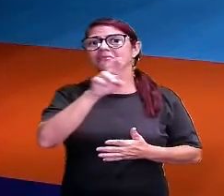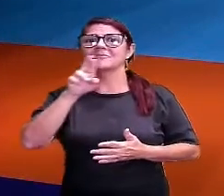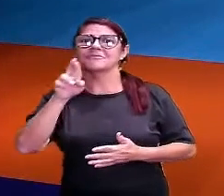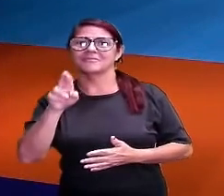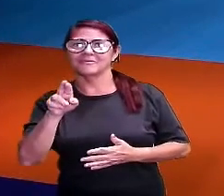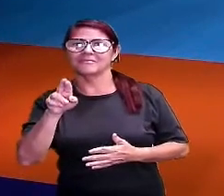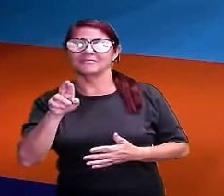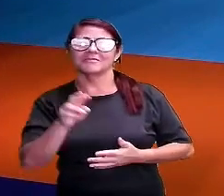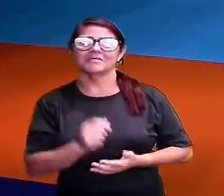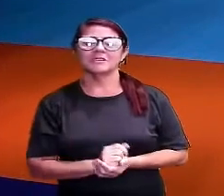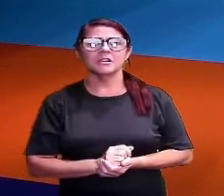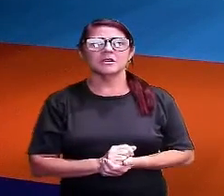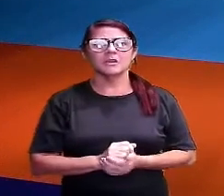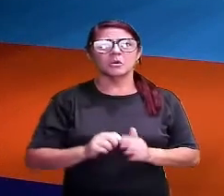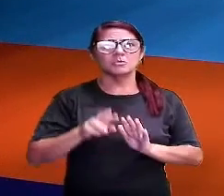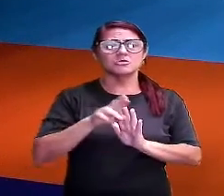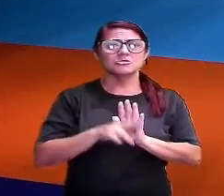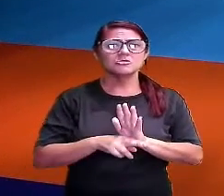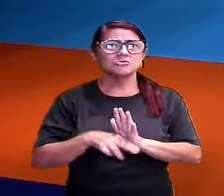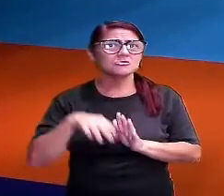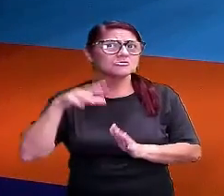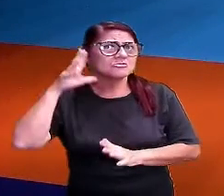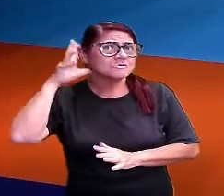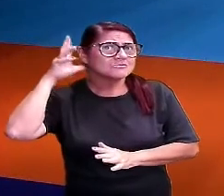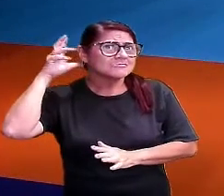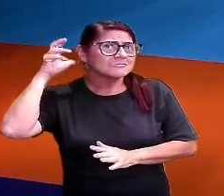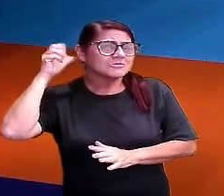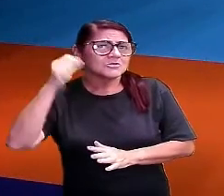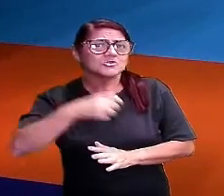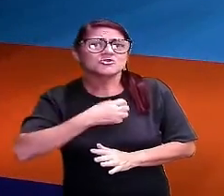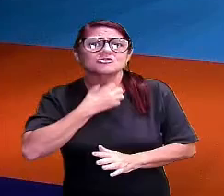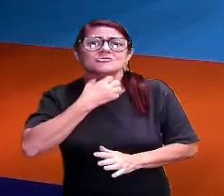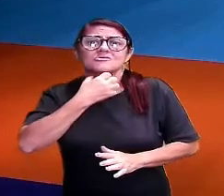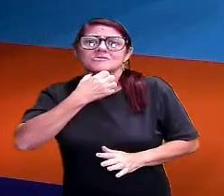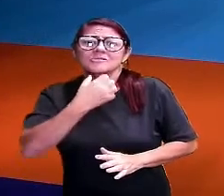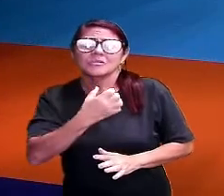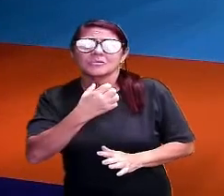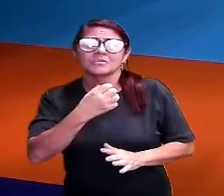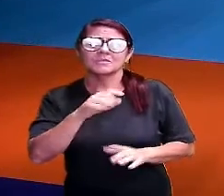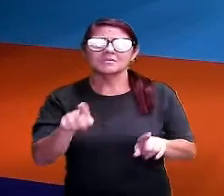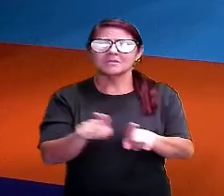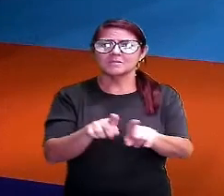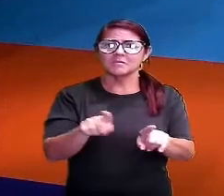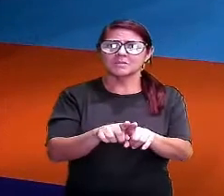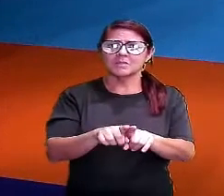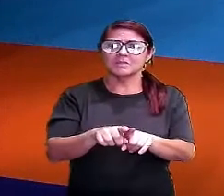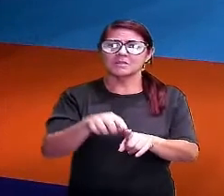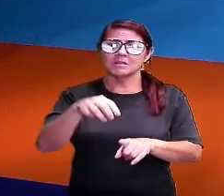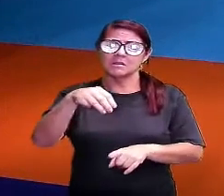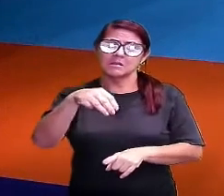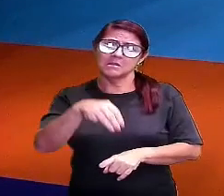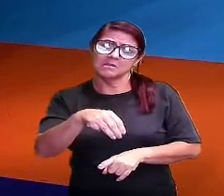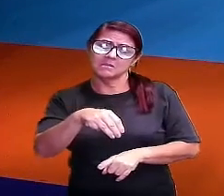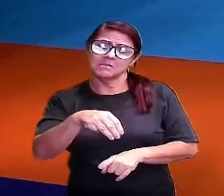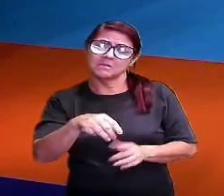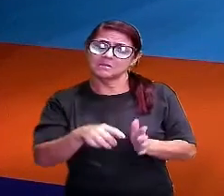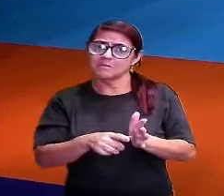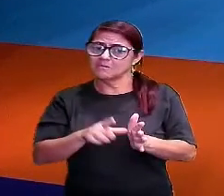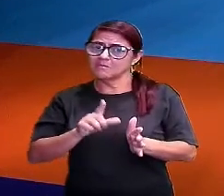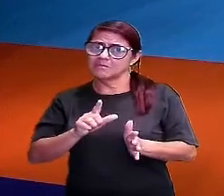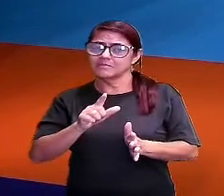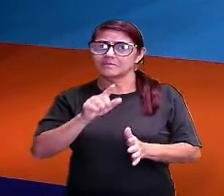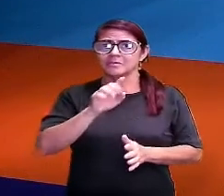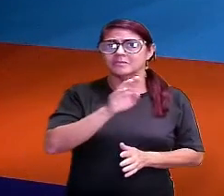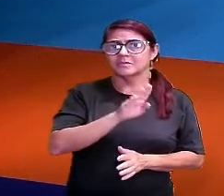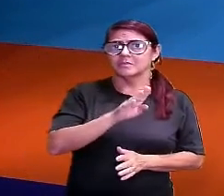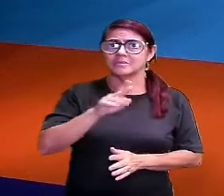RR, de acordo com o som emitido, e também compreender o uso do M antes do P ou do B.